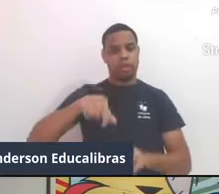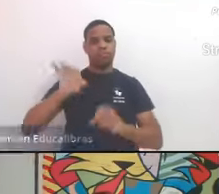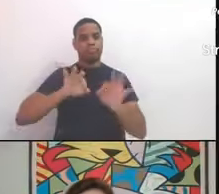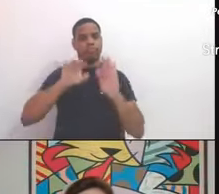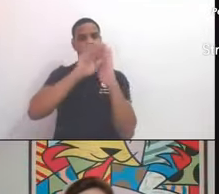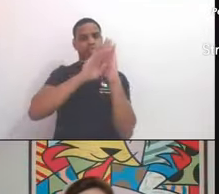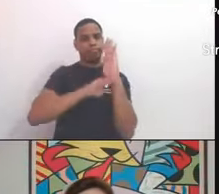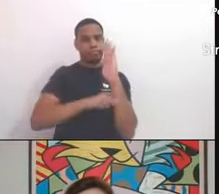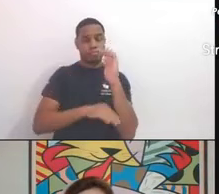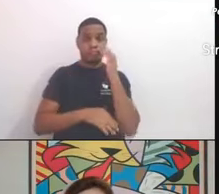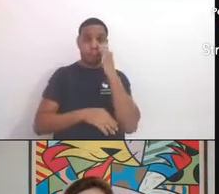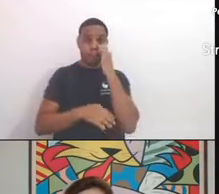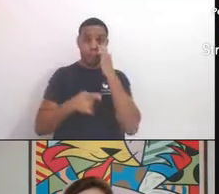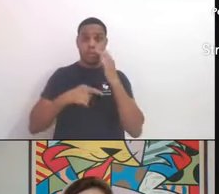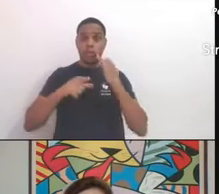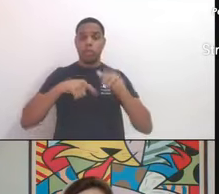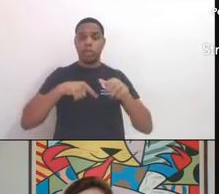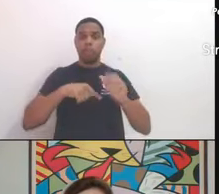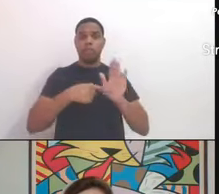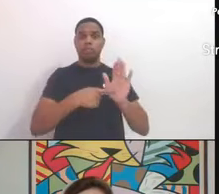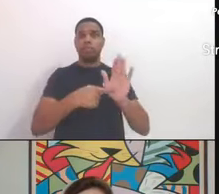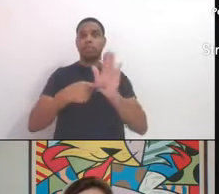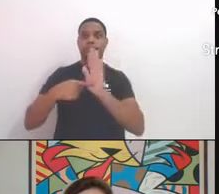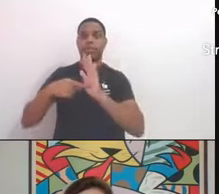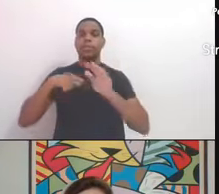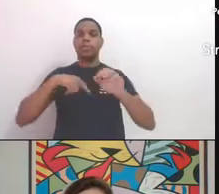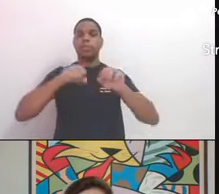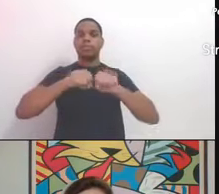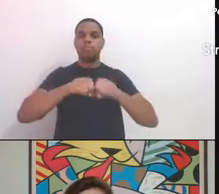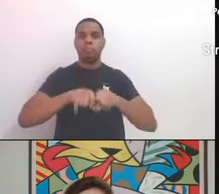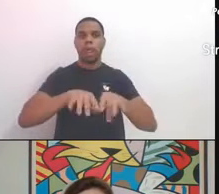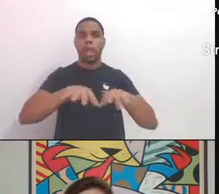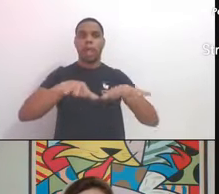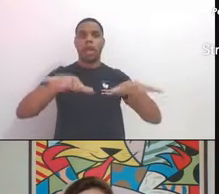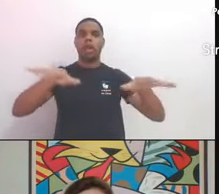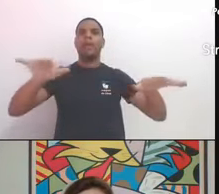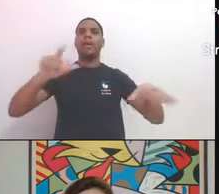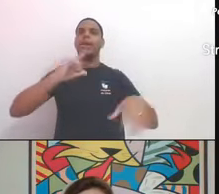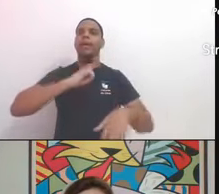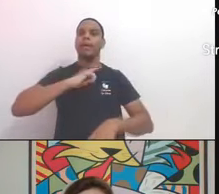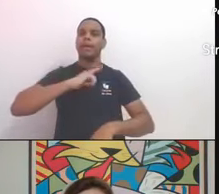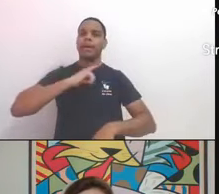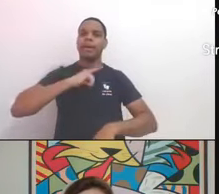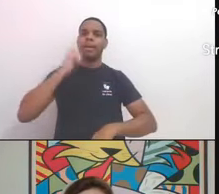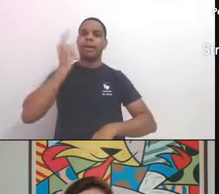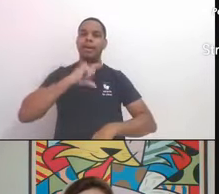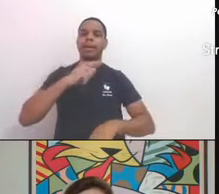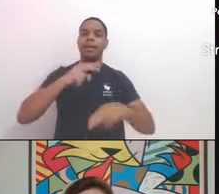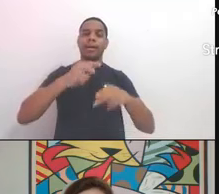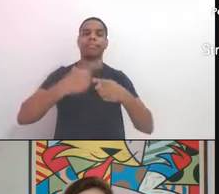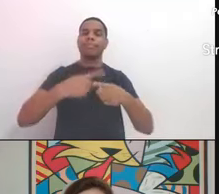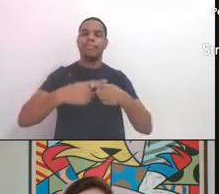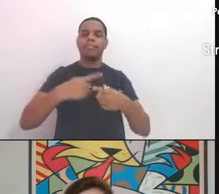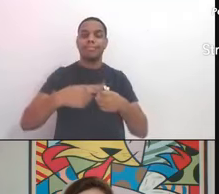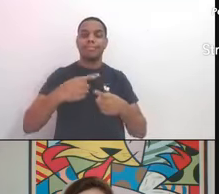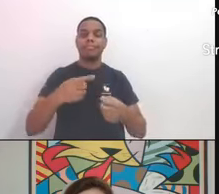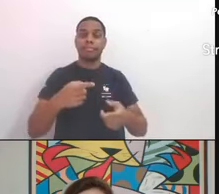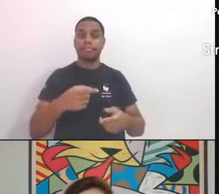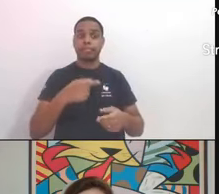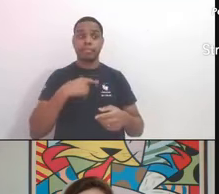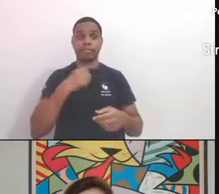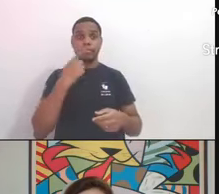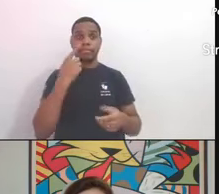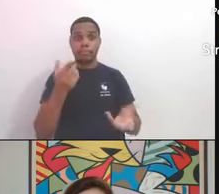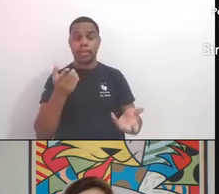ganhou uma projeção especial e uma força nova, no sentido de poder distribuir mais